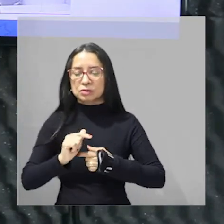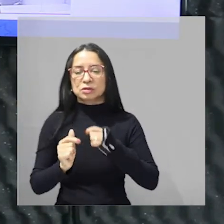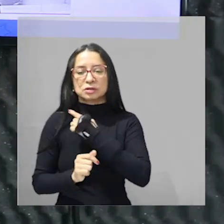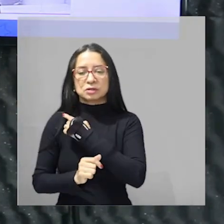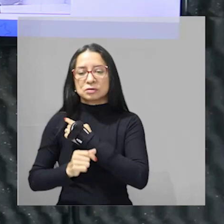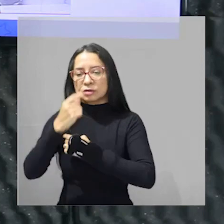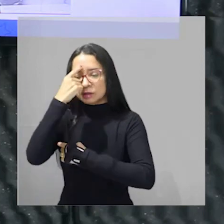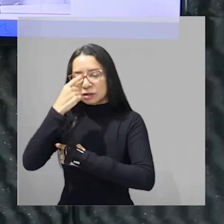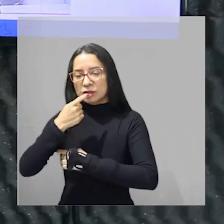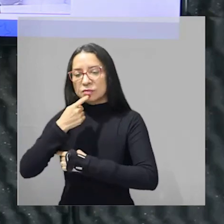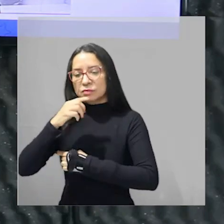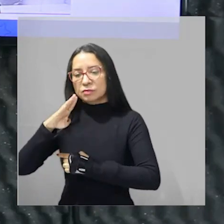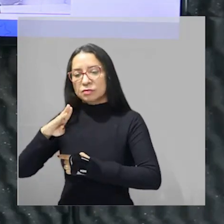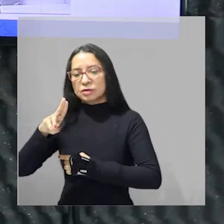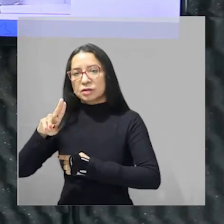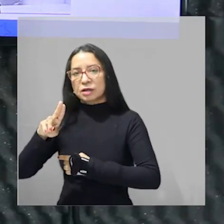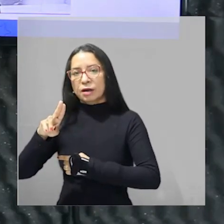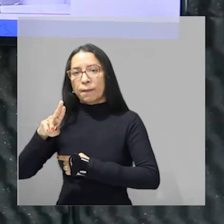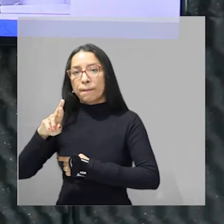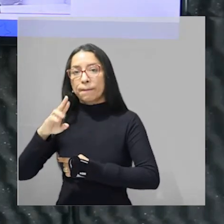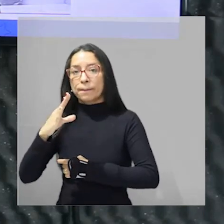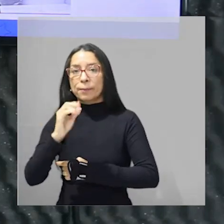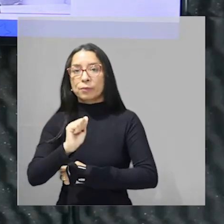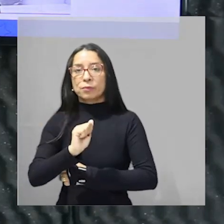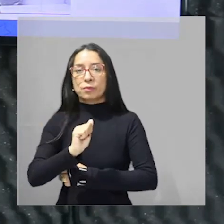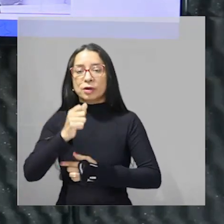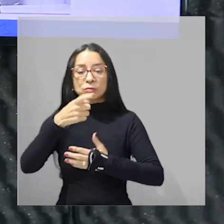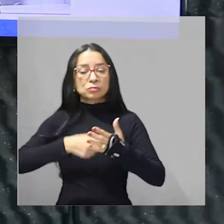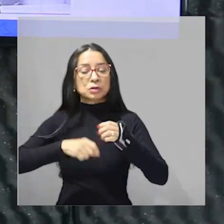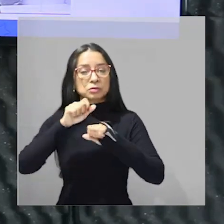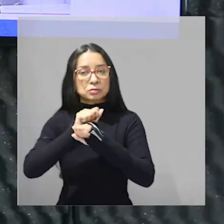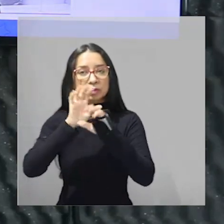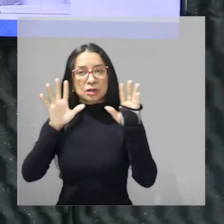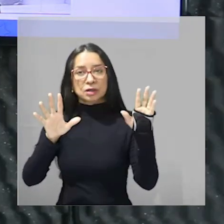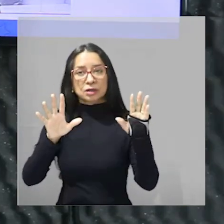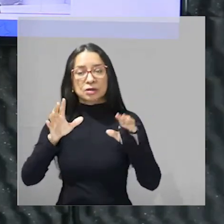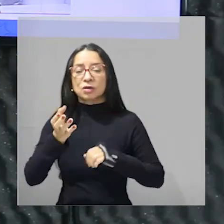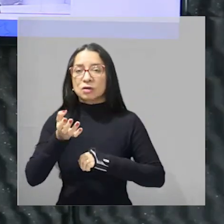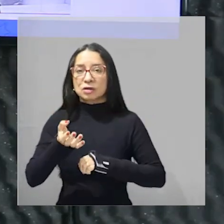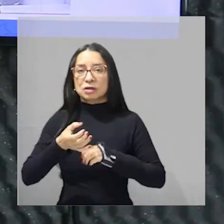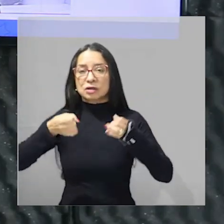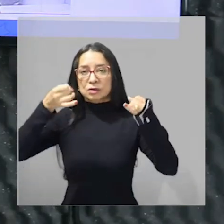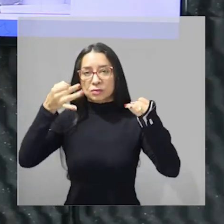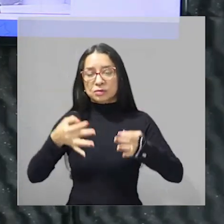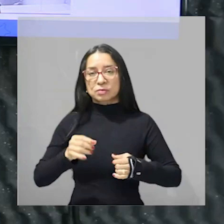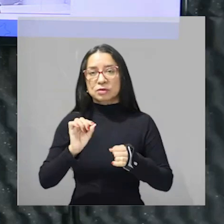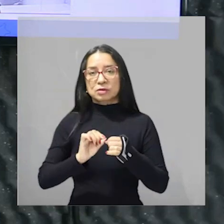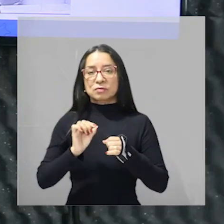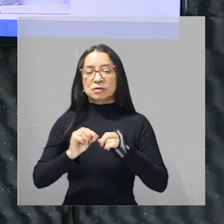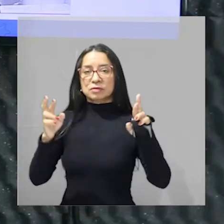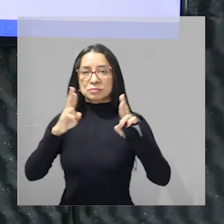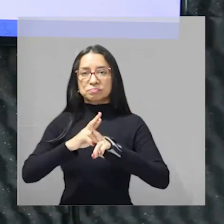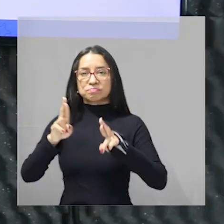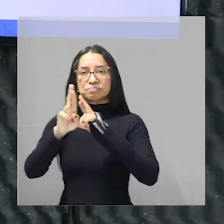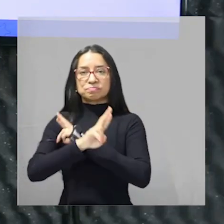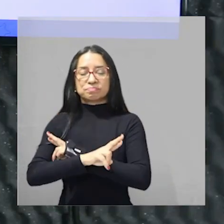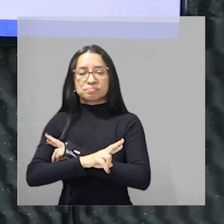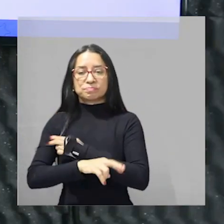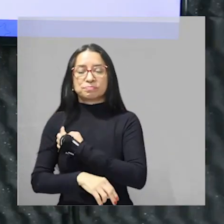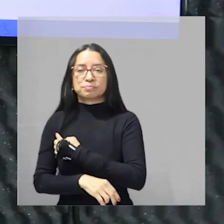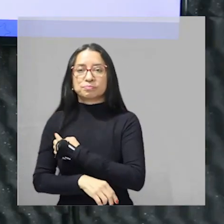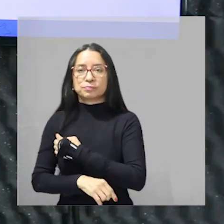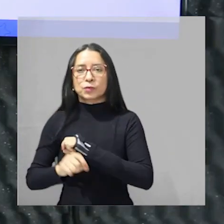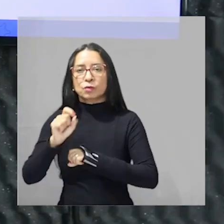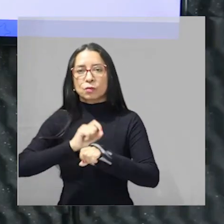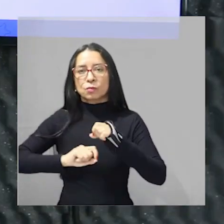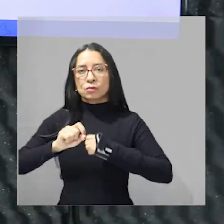na figura da burca. E o texto ali está sendo muito claro, né? E ele quer justamente que tu explique isso, faça essa correlação, tá certo? Então,